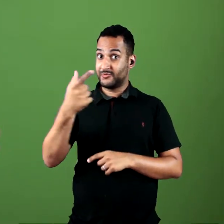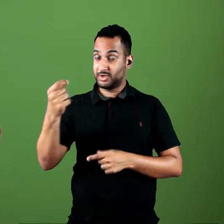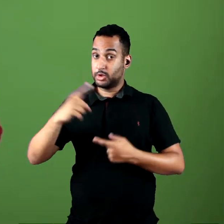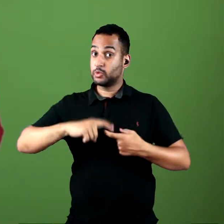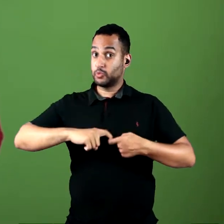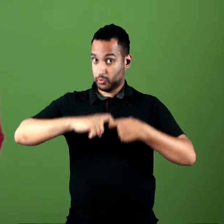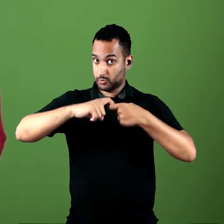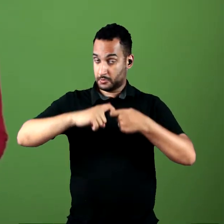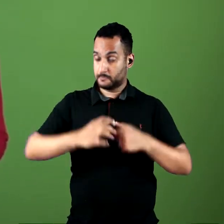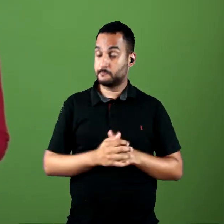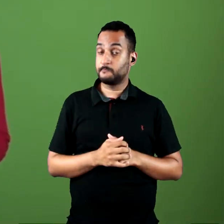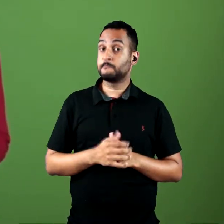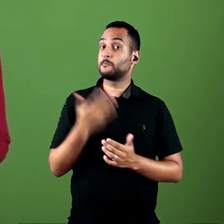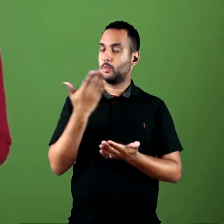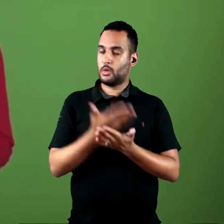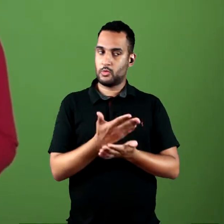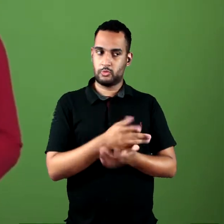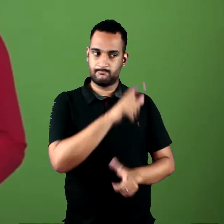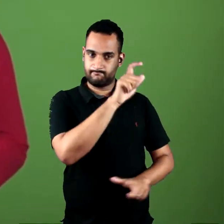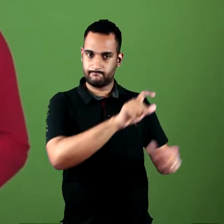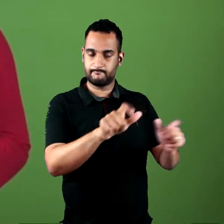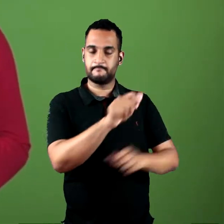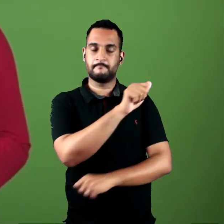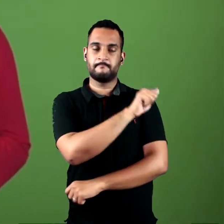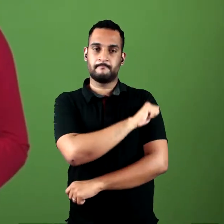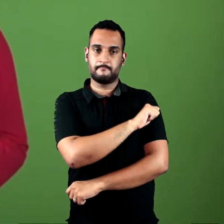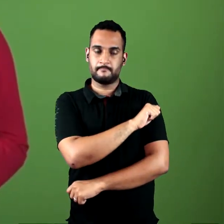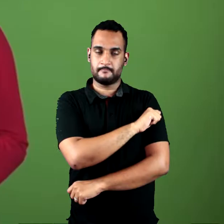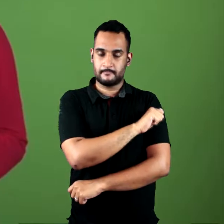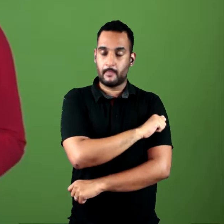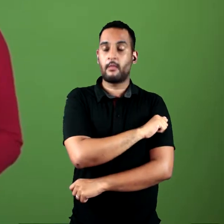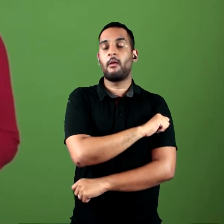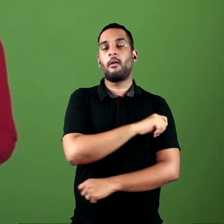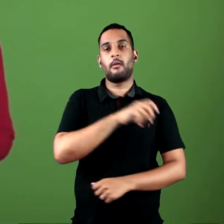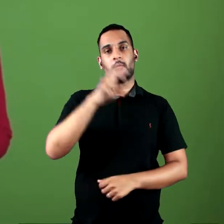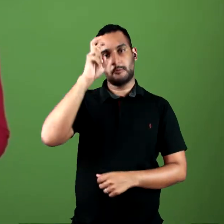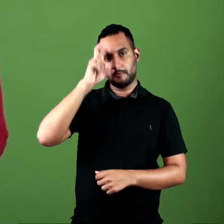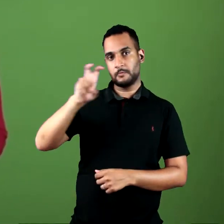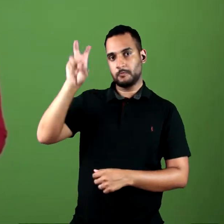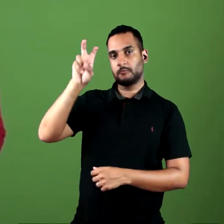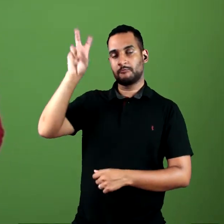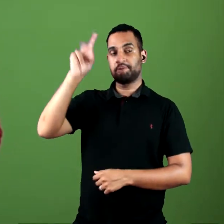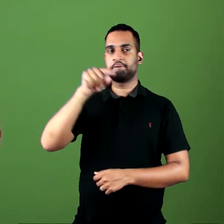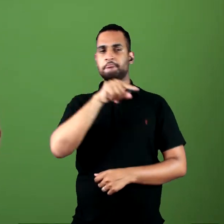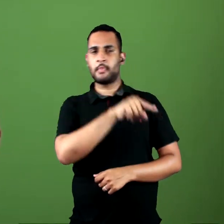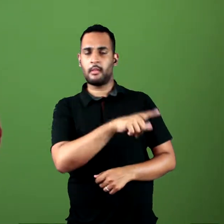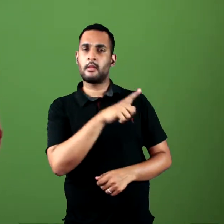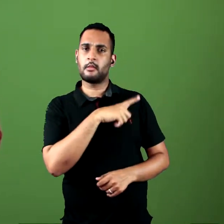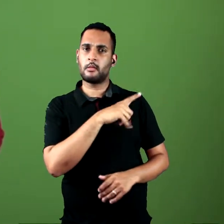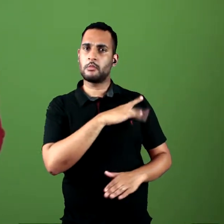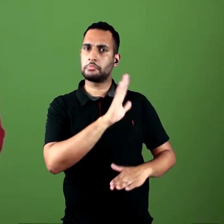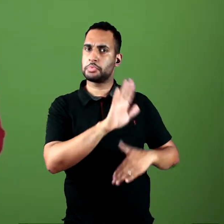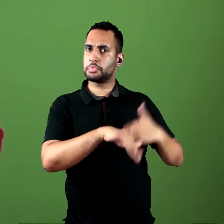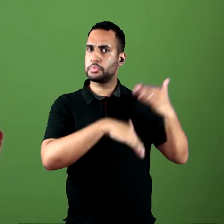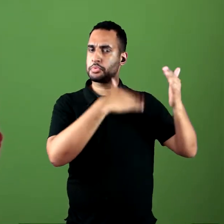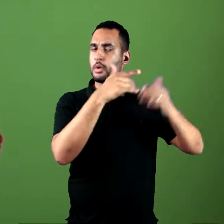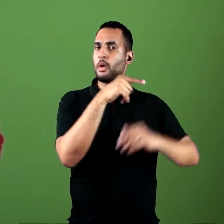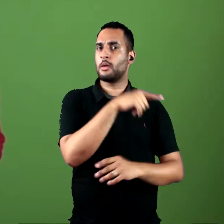suspensa, os estudantes com altas habilidades superdotação apresentam notável desempenho e